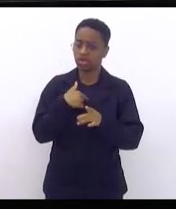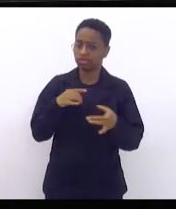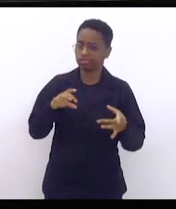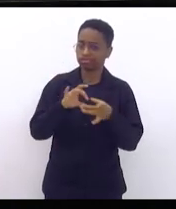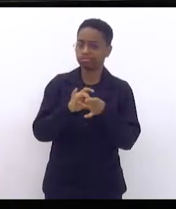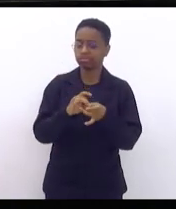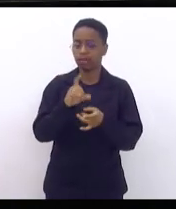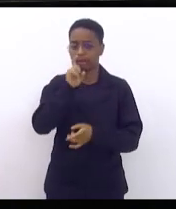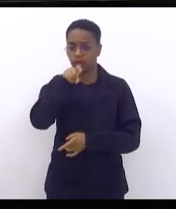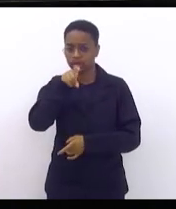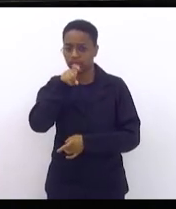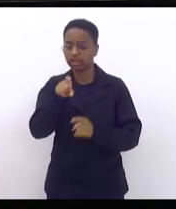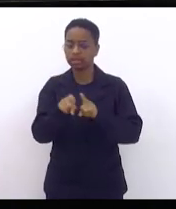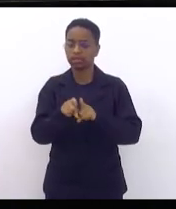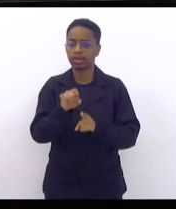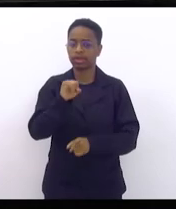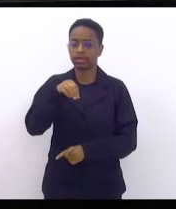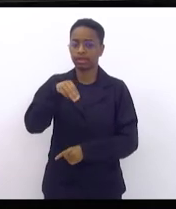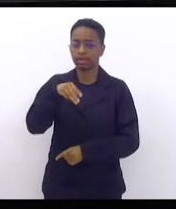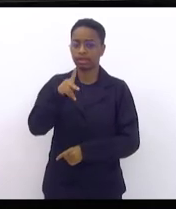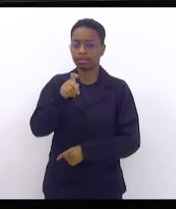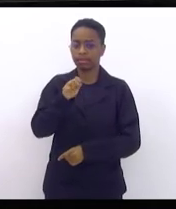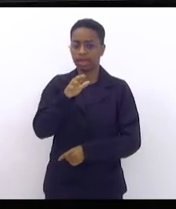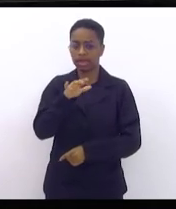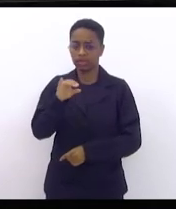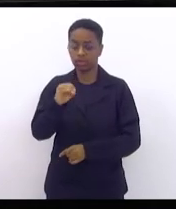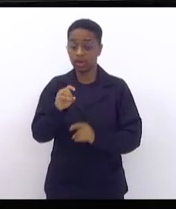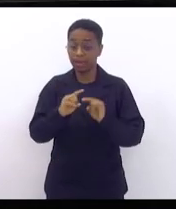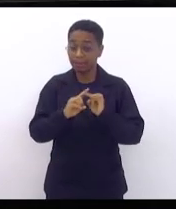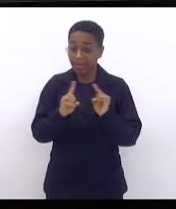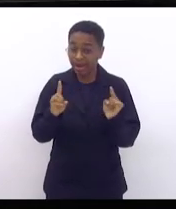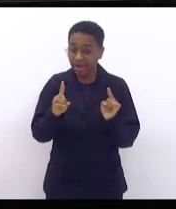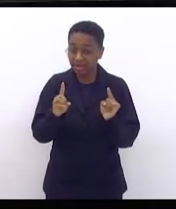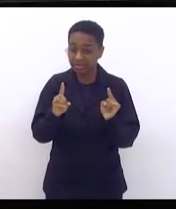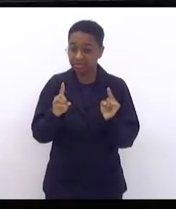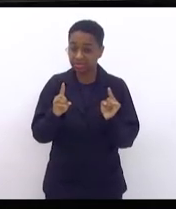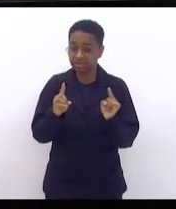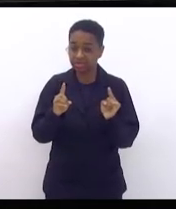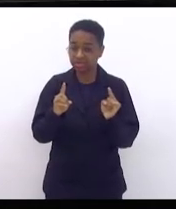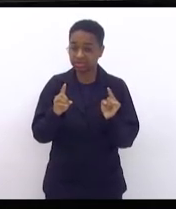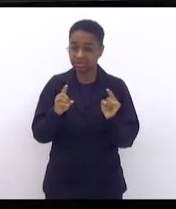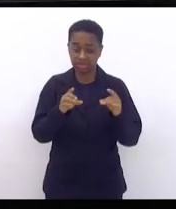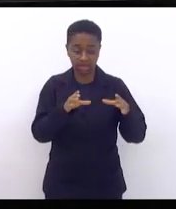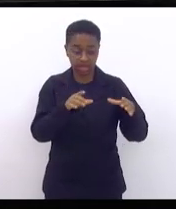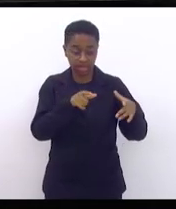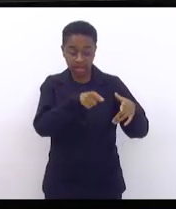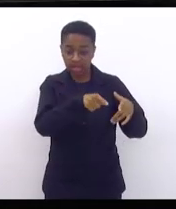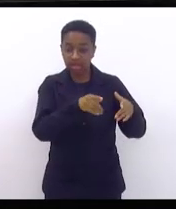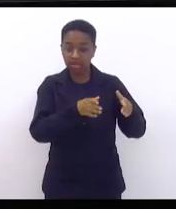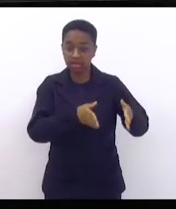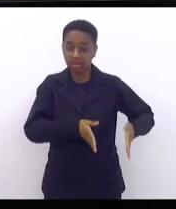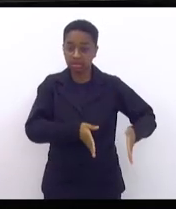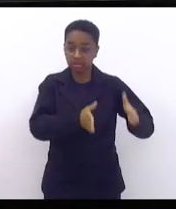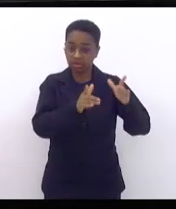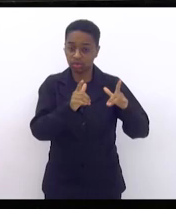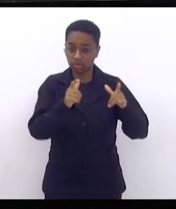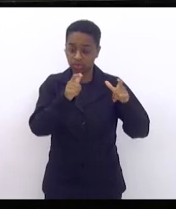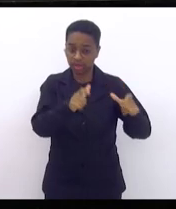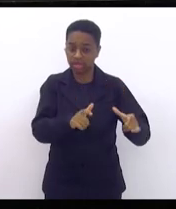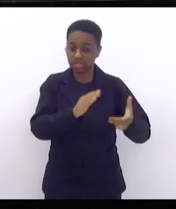da Império Serrano então adoro agora tirar da Intendente Magalhães um desfile